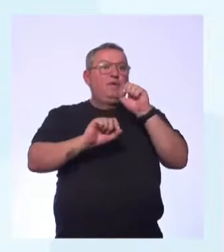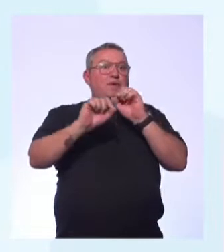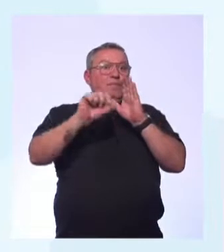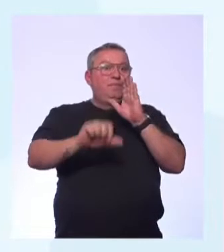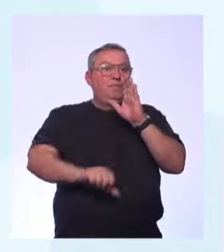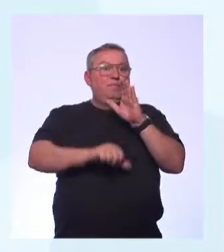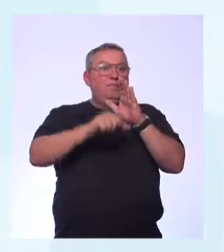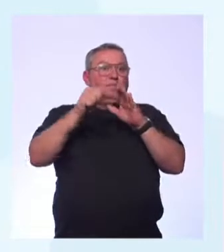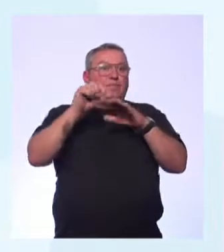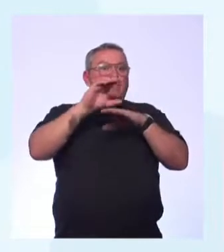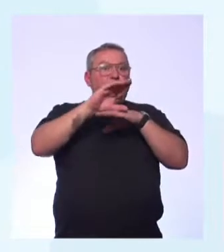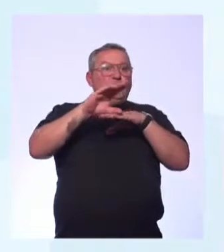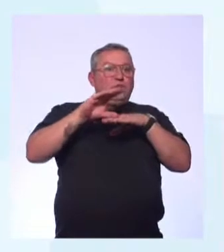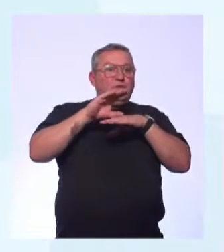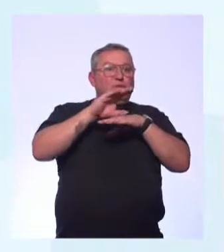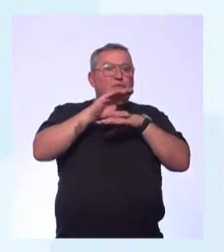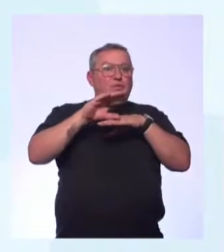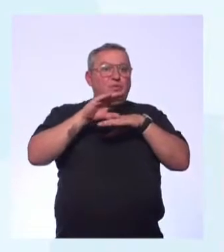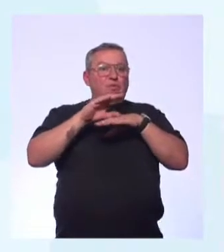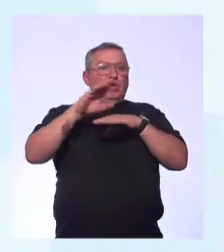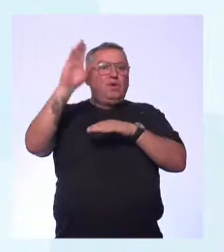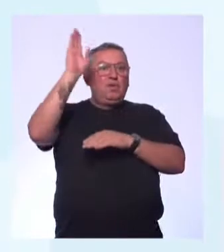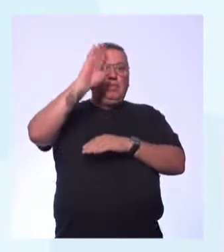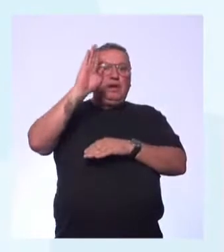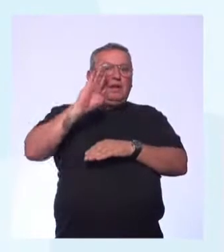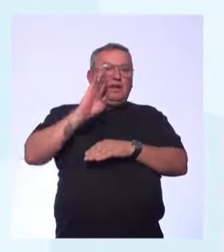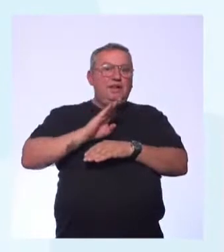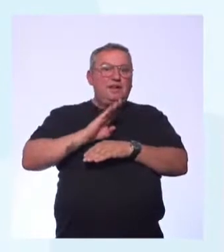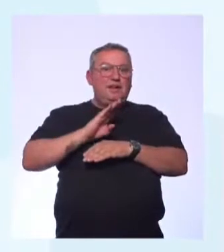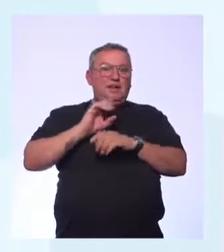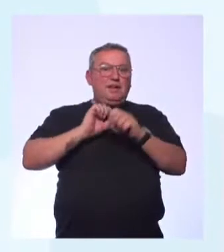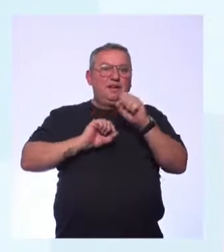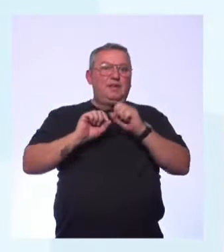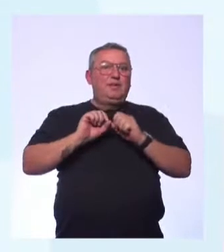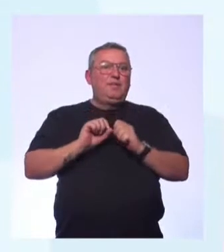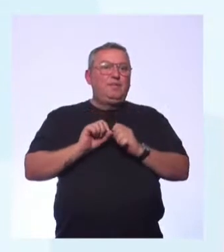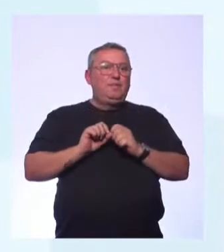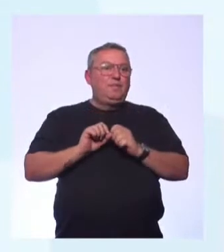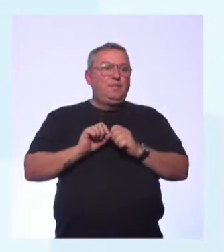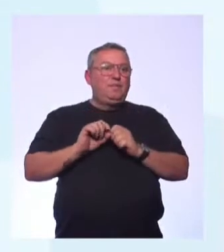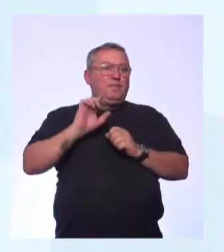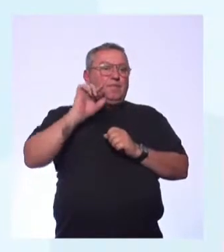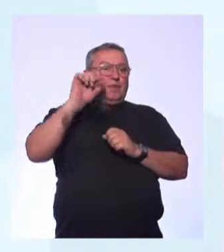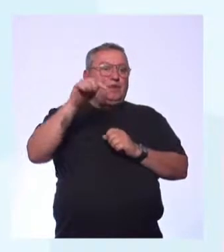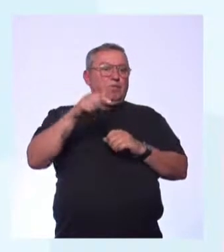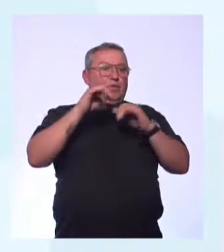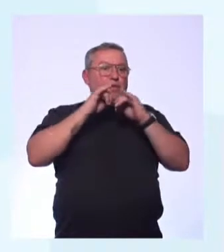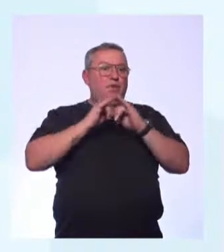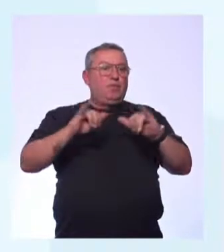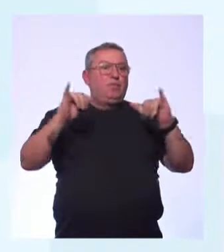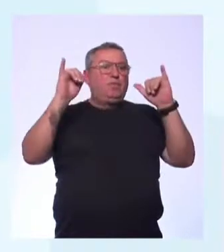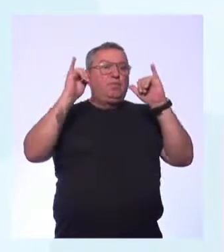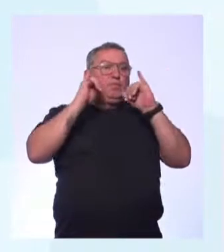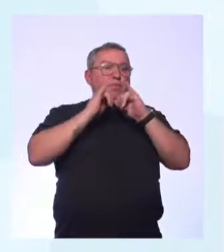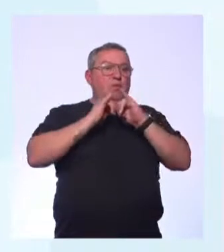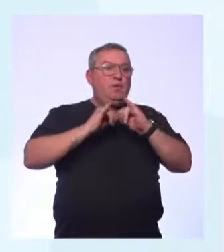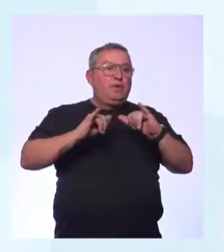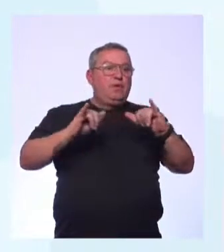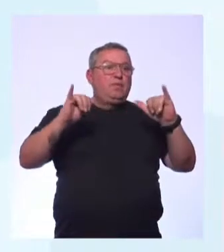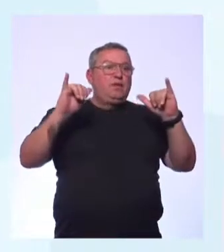a elaboração da primeira Constituição do Brasil, que, após